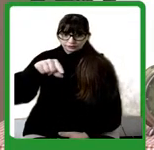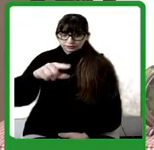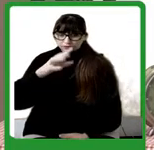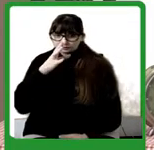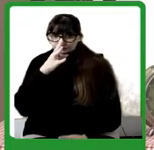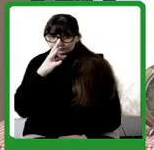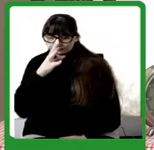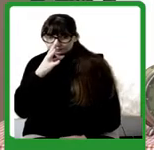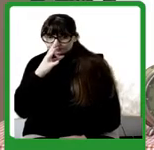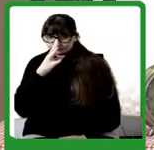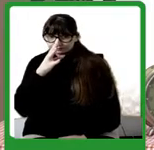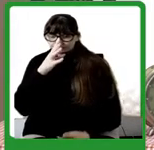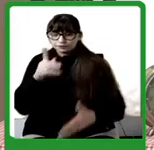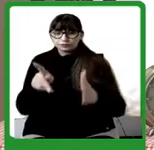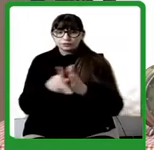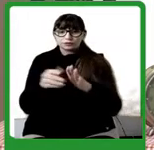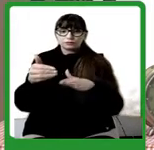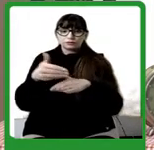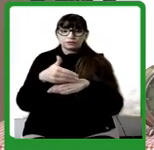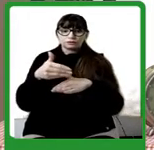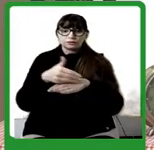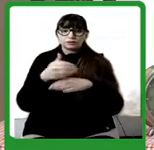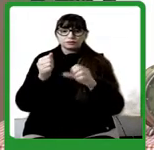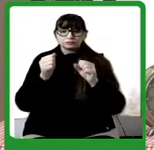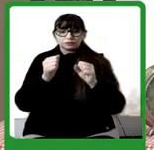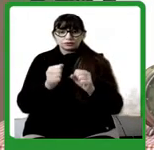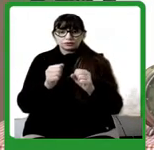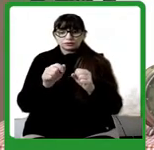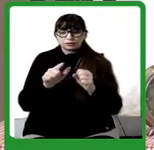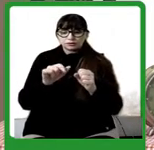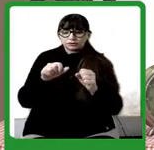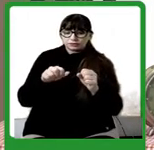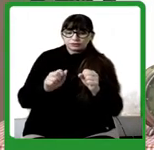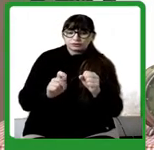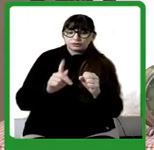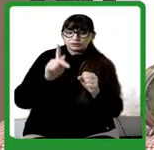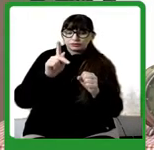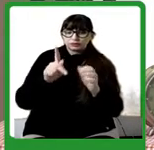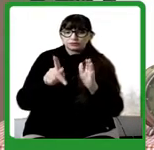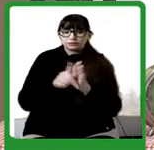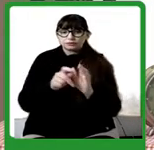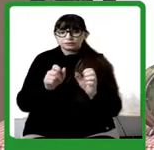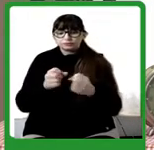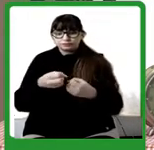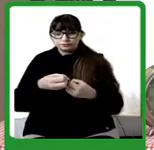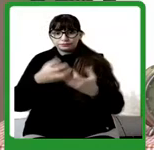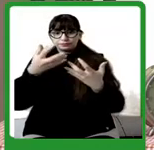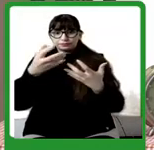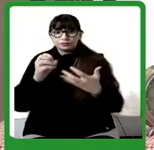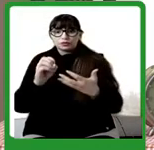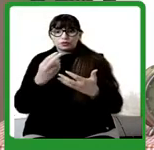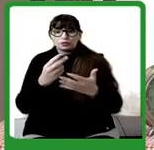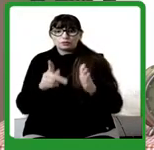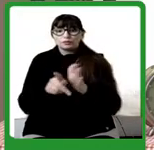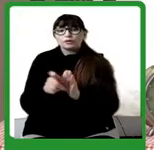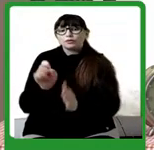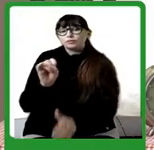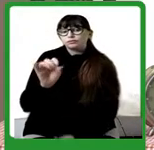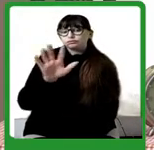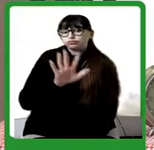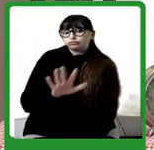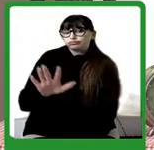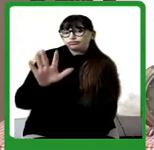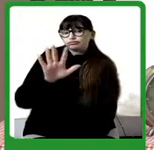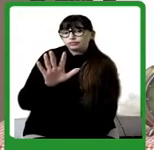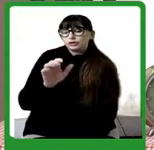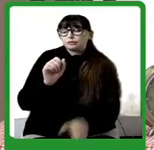participar, a gente peça que você acesse o link que está aparecendo aí no chat ou também o QR Code que está na tela. Preencha os